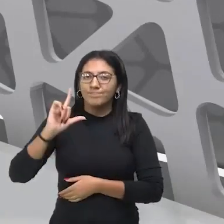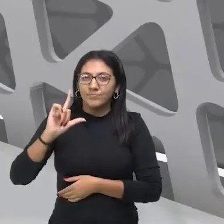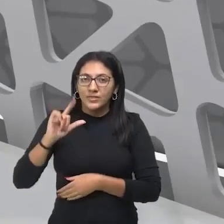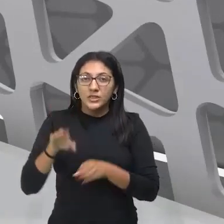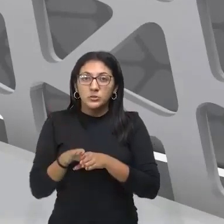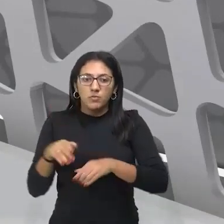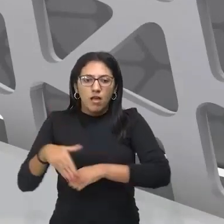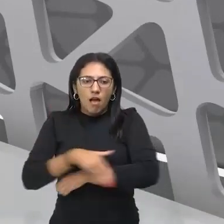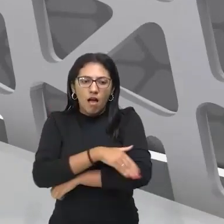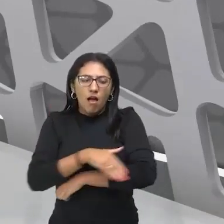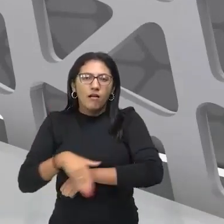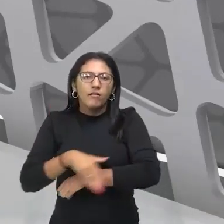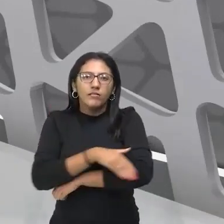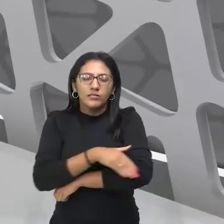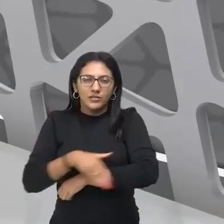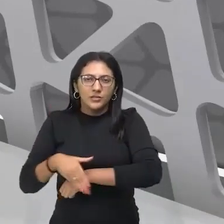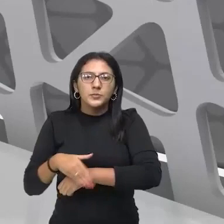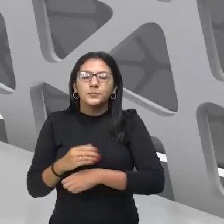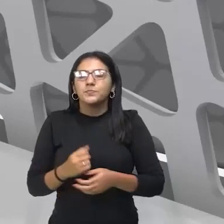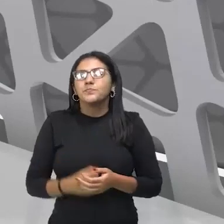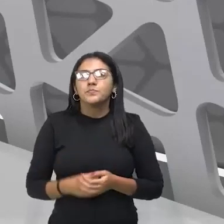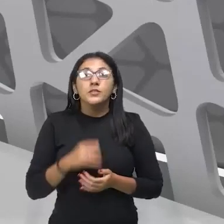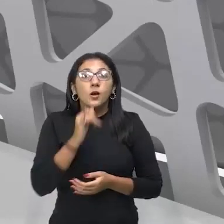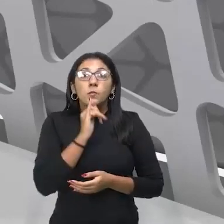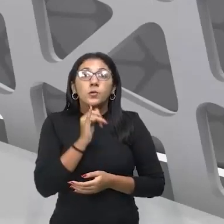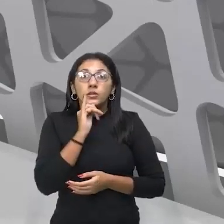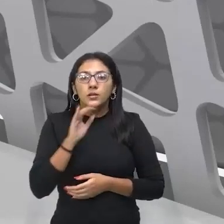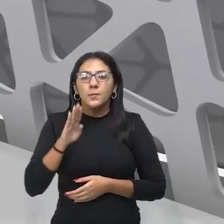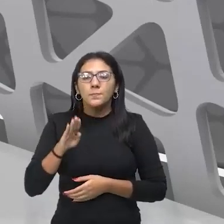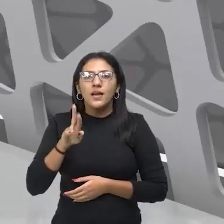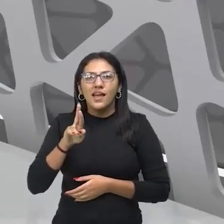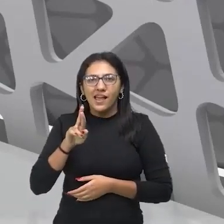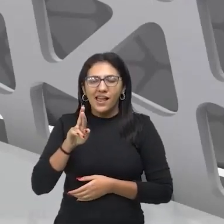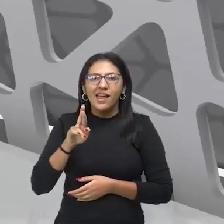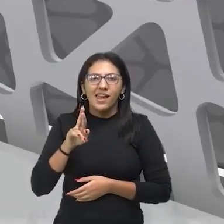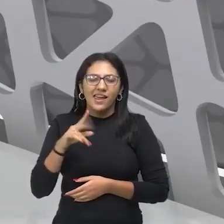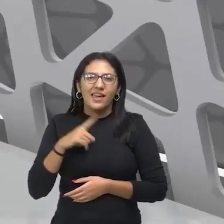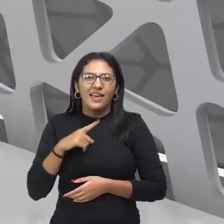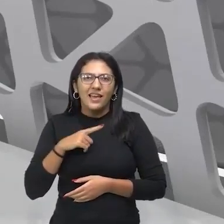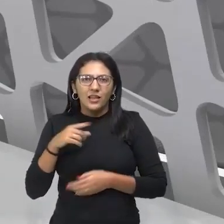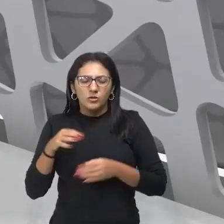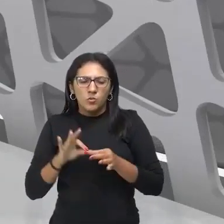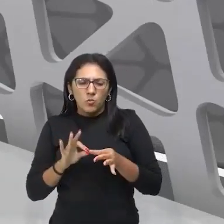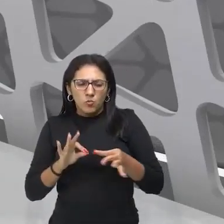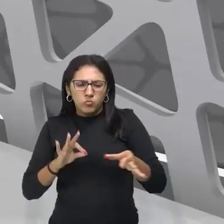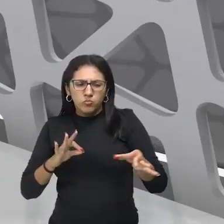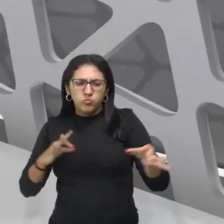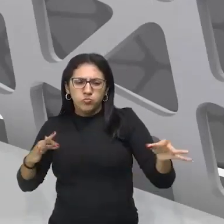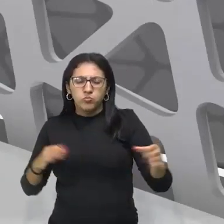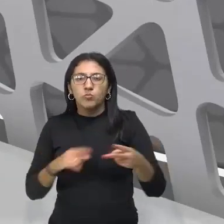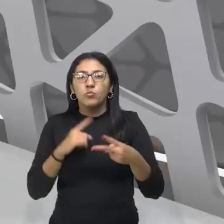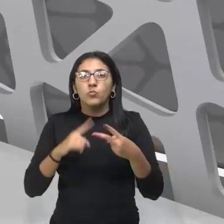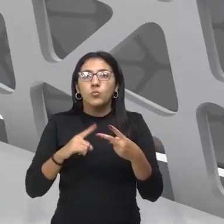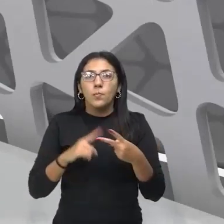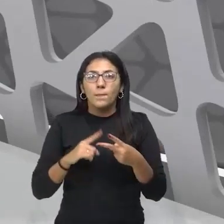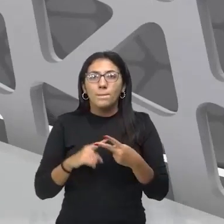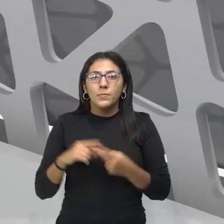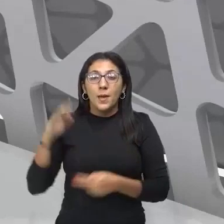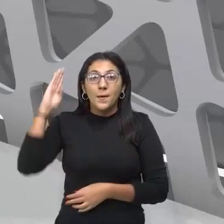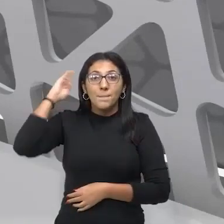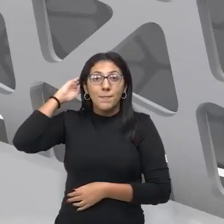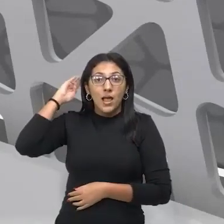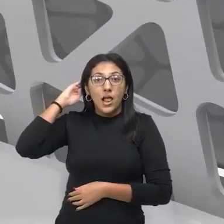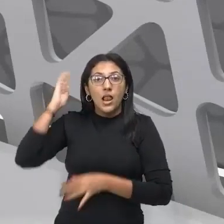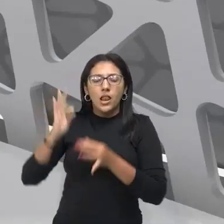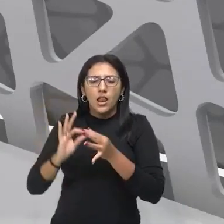em rodovias. Podemos citar aqui a BR Transamazônica, tá? A Belém-Brasília e